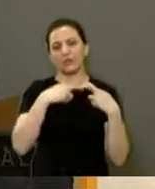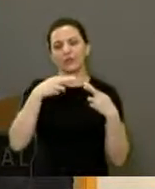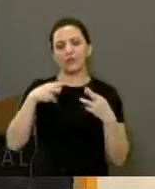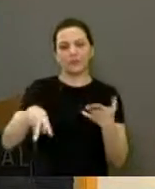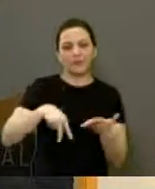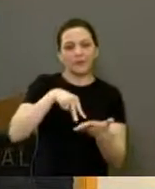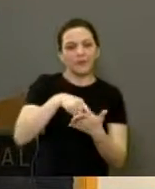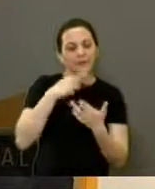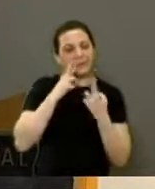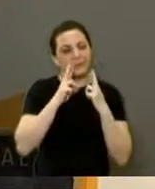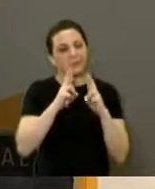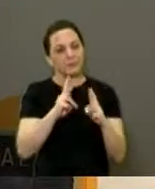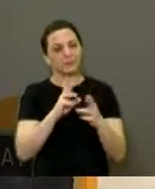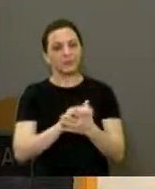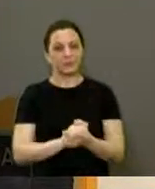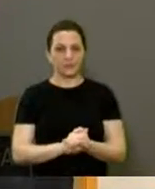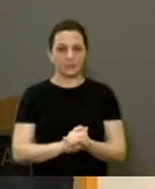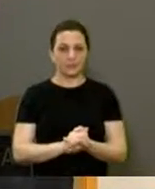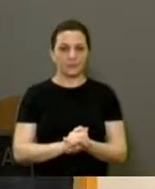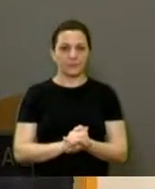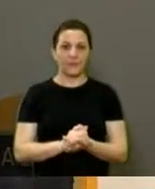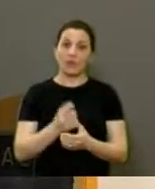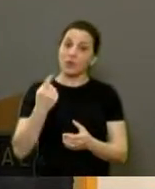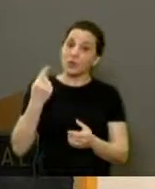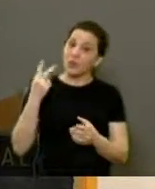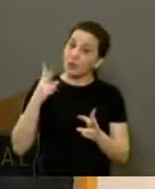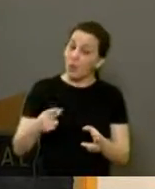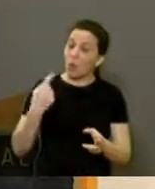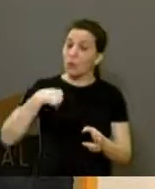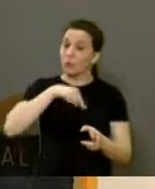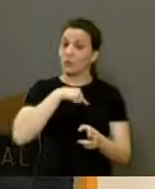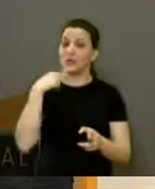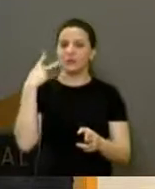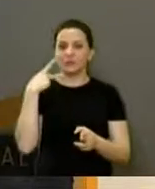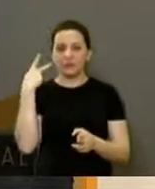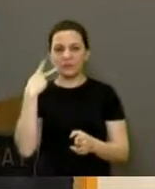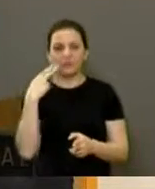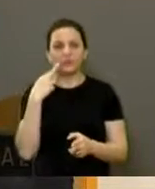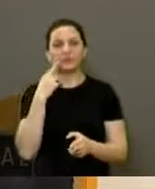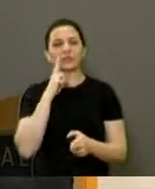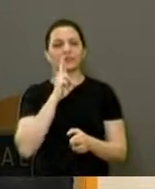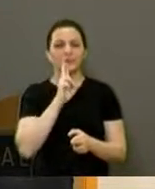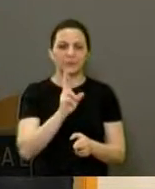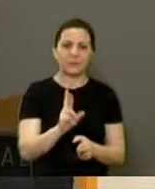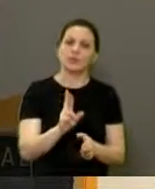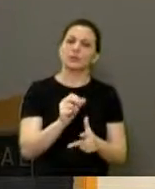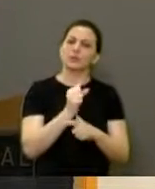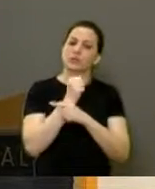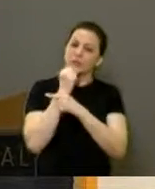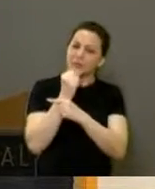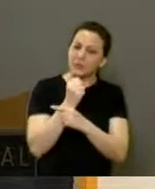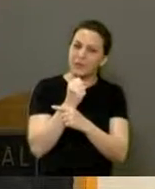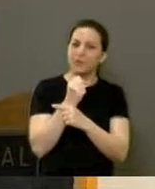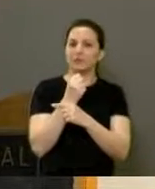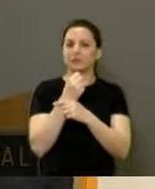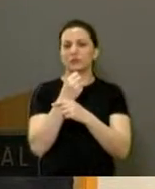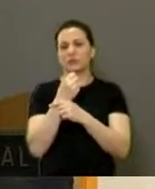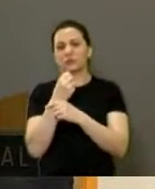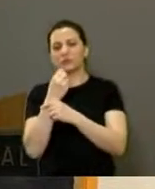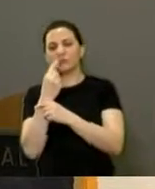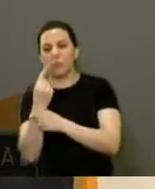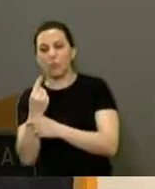responda. Da mesma forma que nós, vereadores, viemos aqui, defendemos uma coisa e defendemos